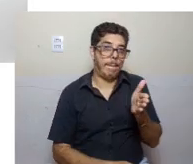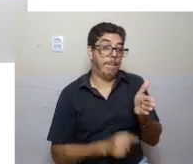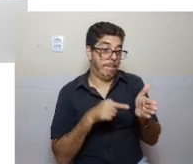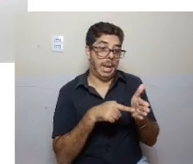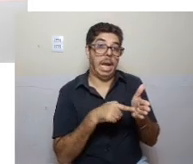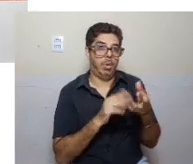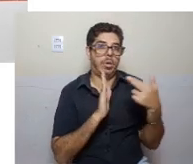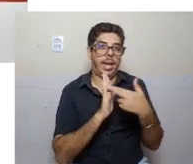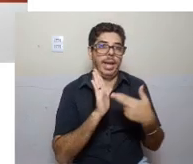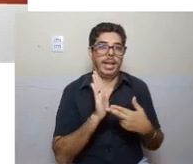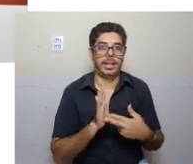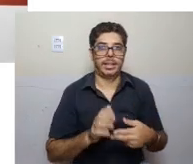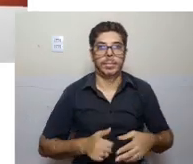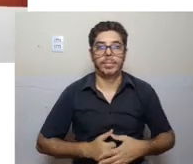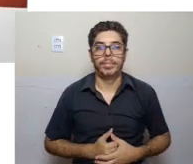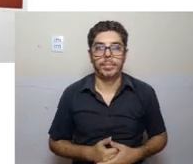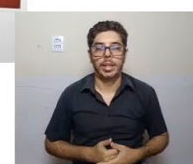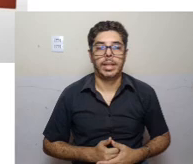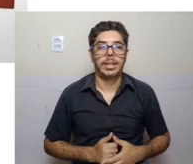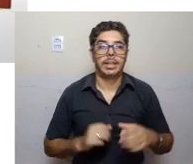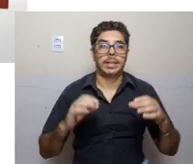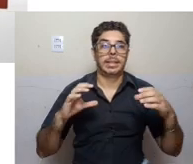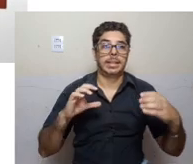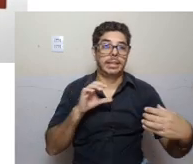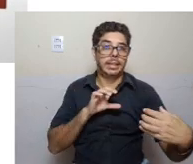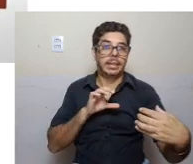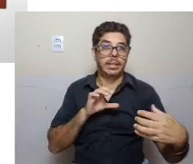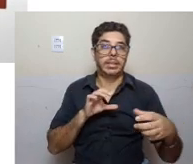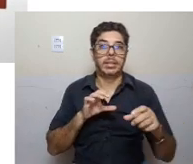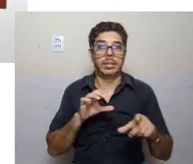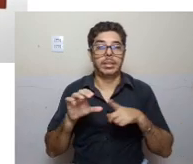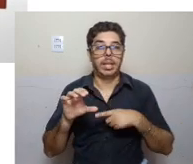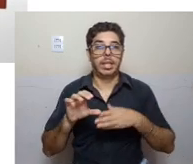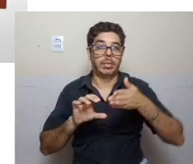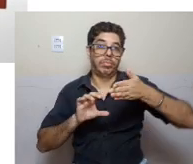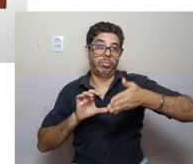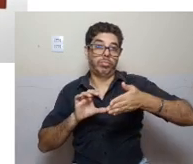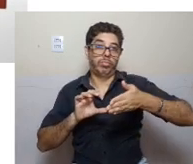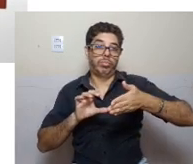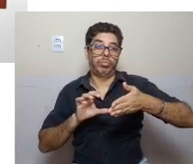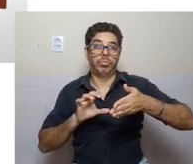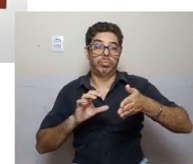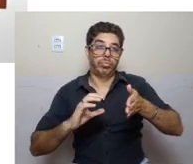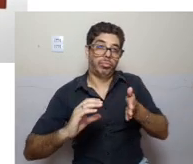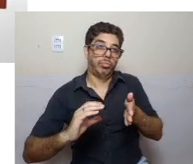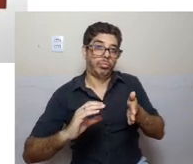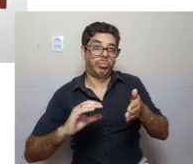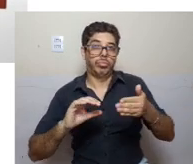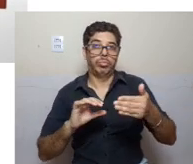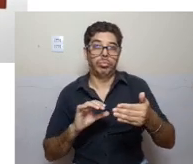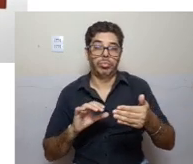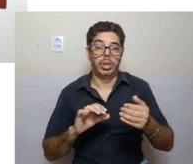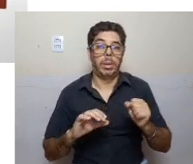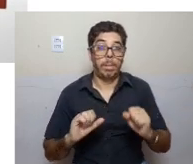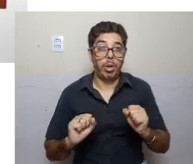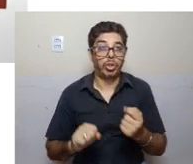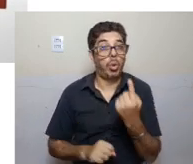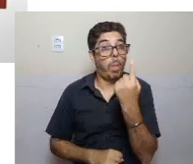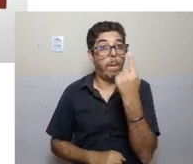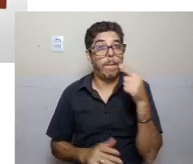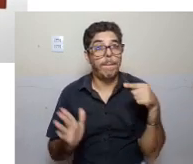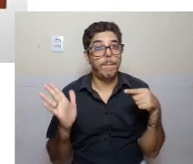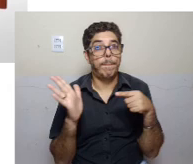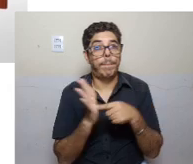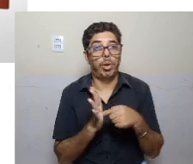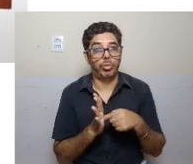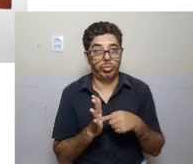conveniente orientar o campo magnético de modo que a sua direção seja perpendicular à tela. Nesses casos, é convencional usar um ponto